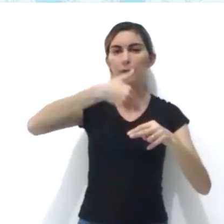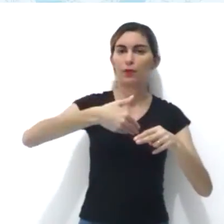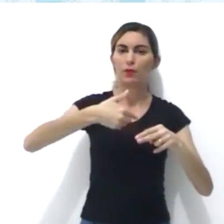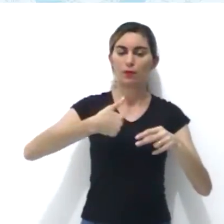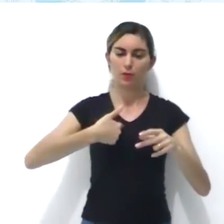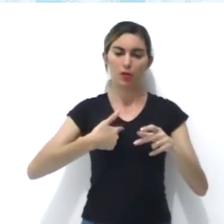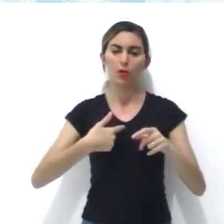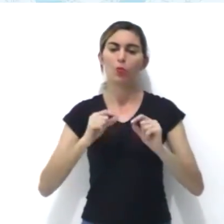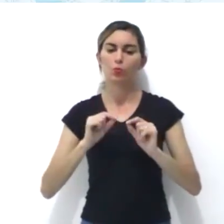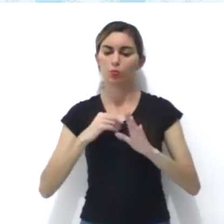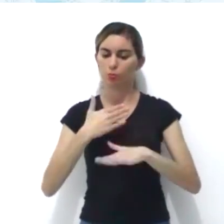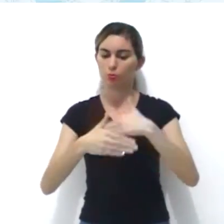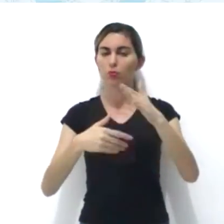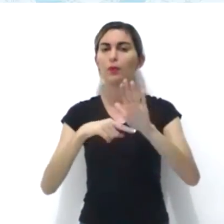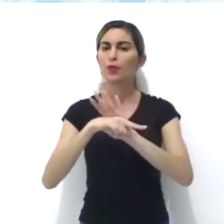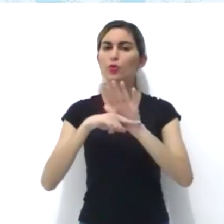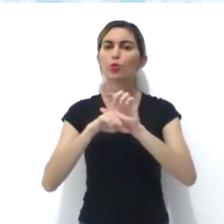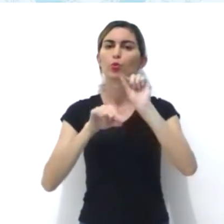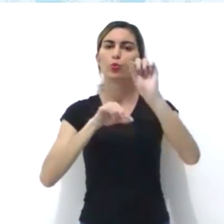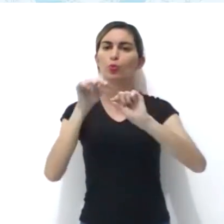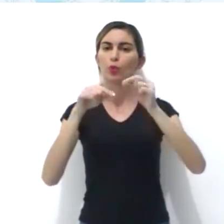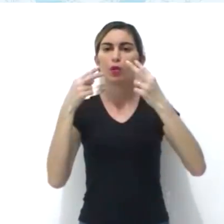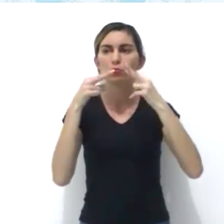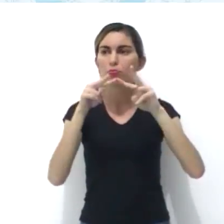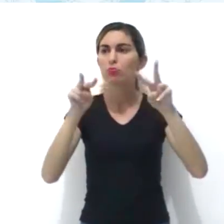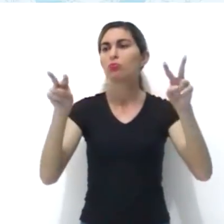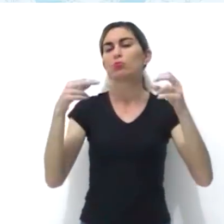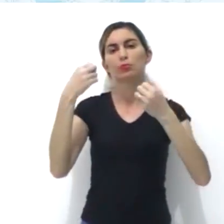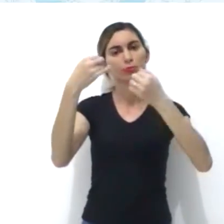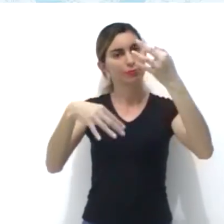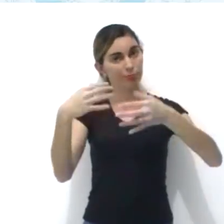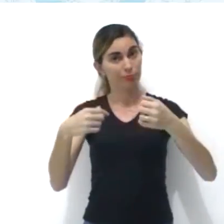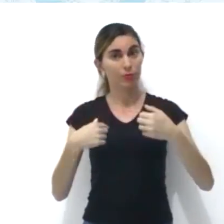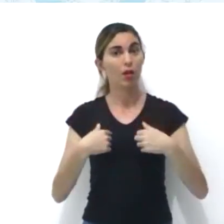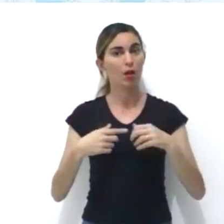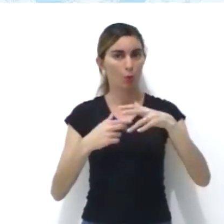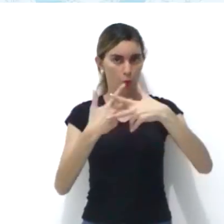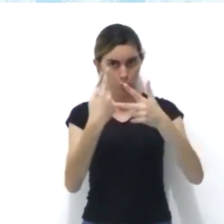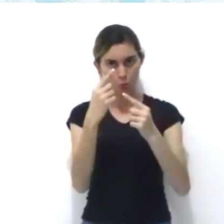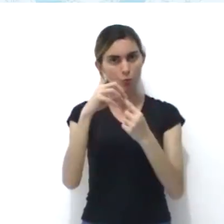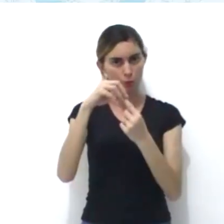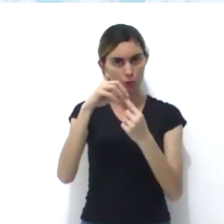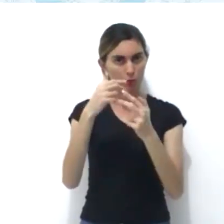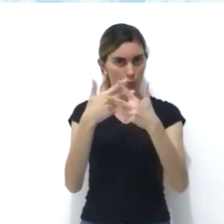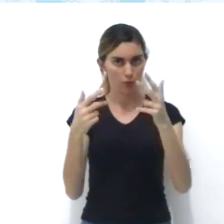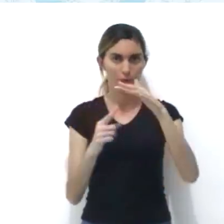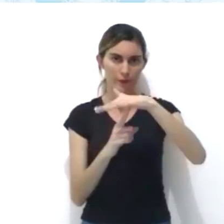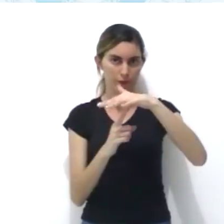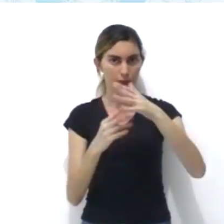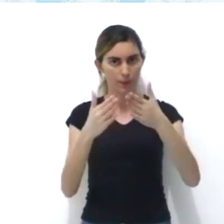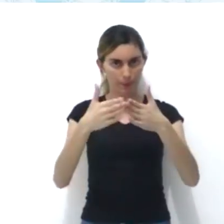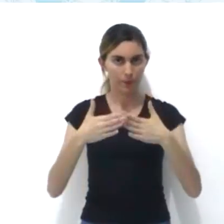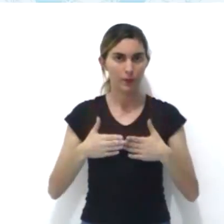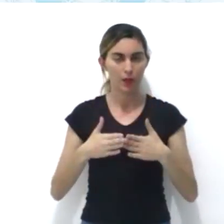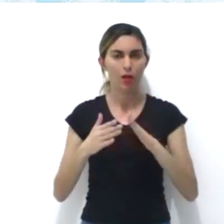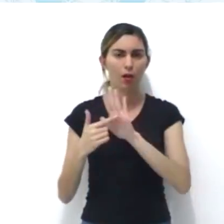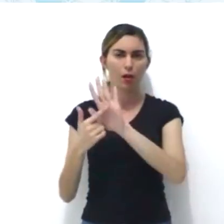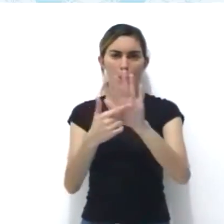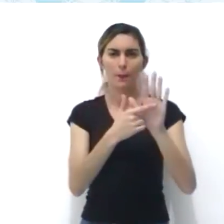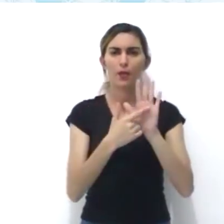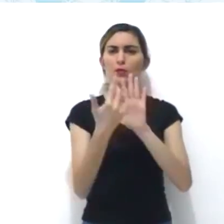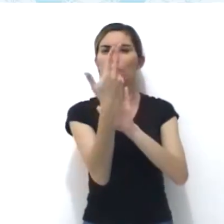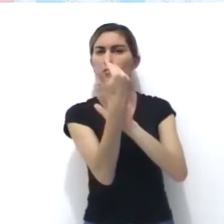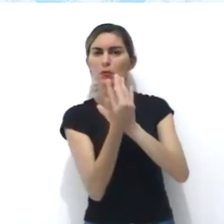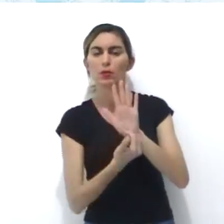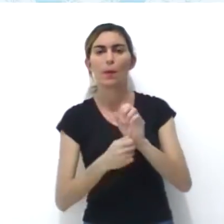também que comprove o andamento da sua pesquisa. Então, uma coisa que as feiras pedem são a